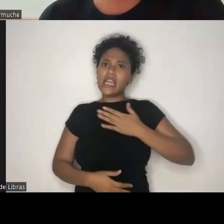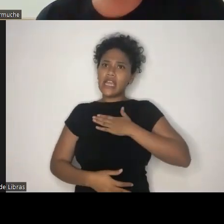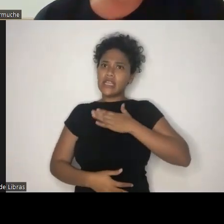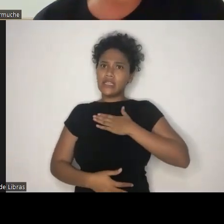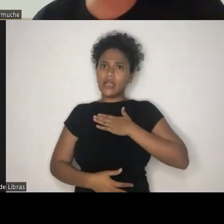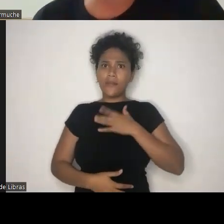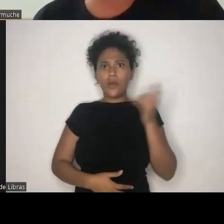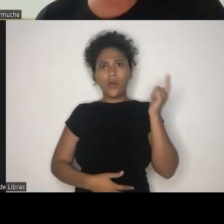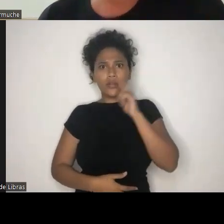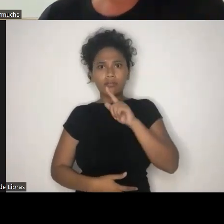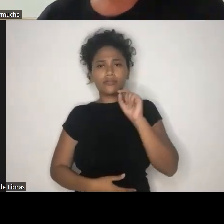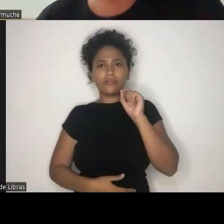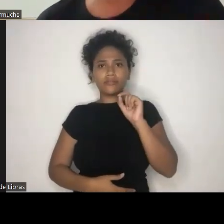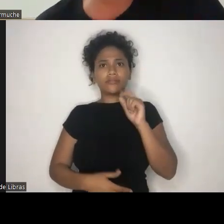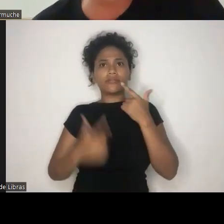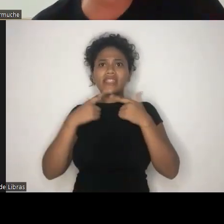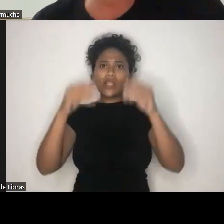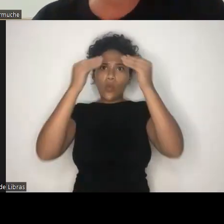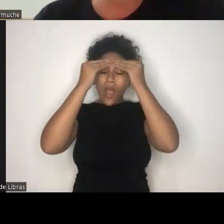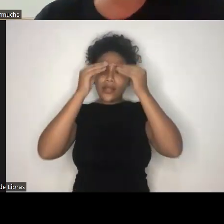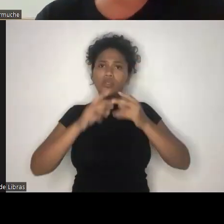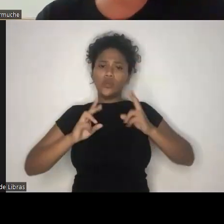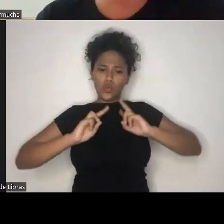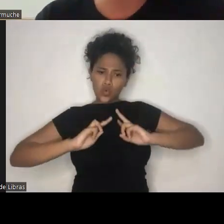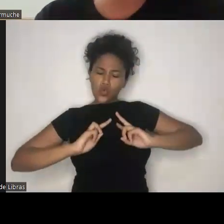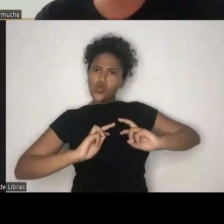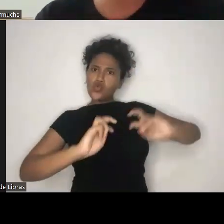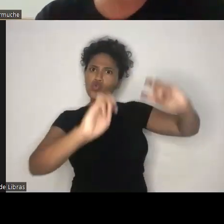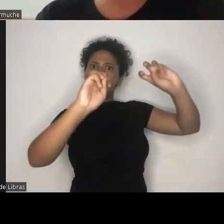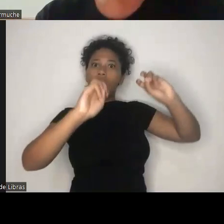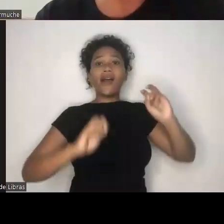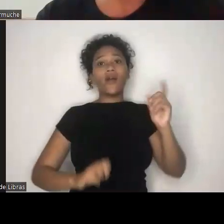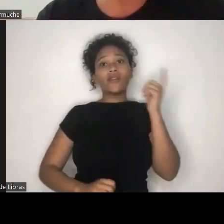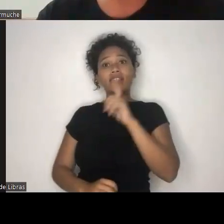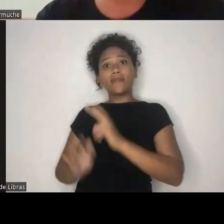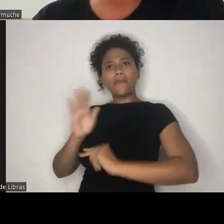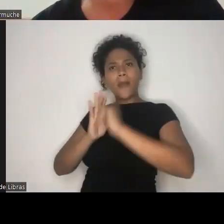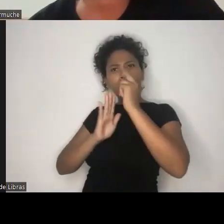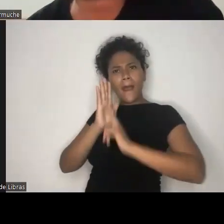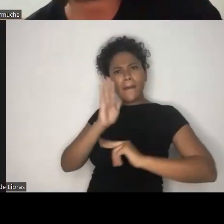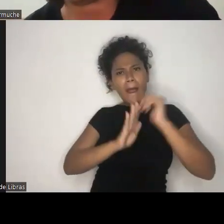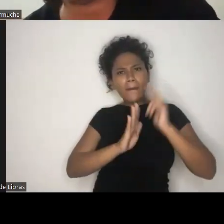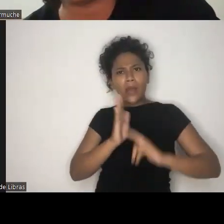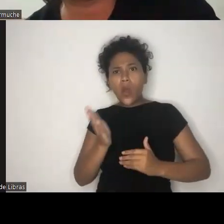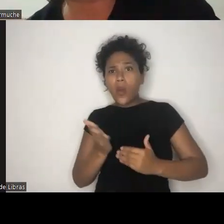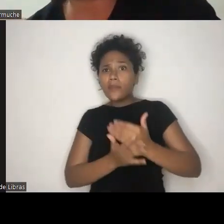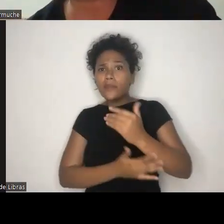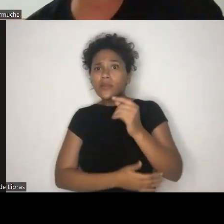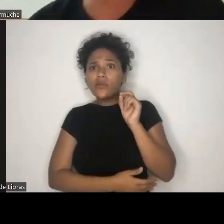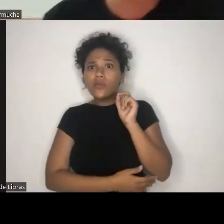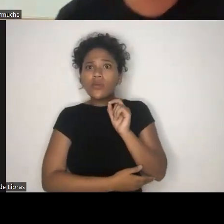poder extrair essa linguagem e aí eu cheguei numa linguagem de pintura onde eu comecei a ver a alma